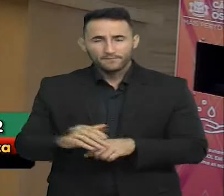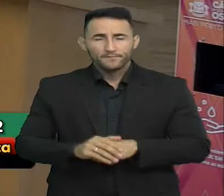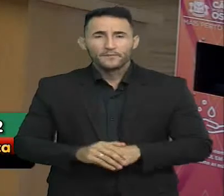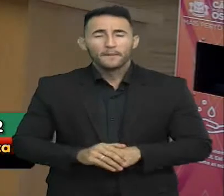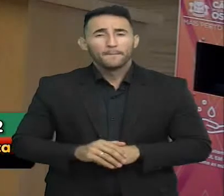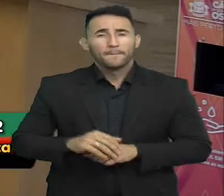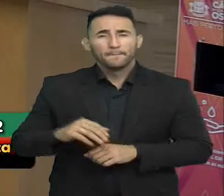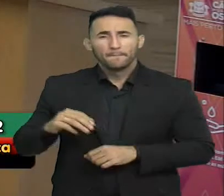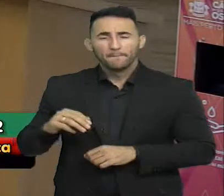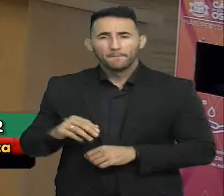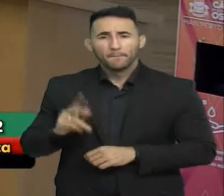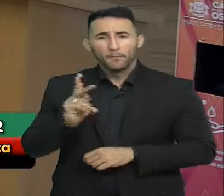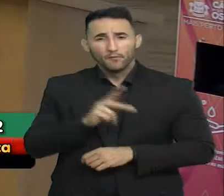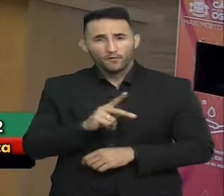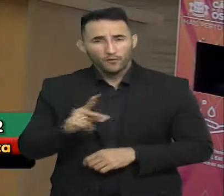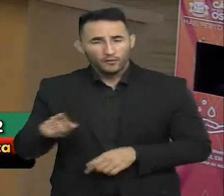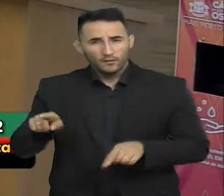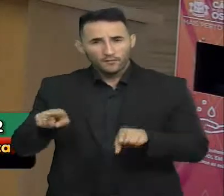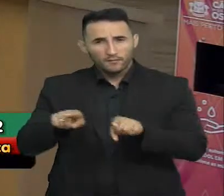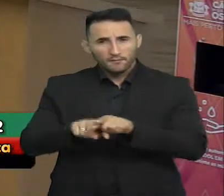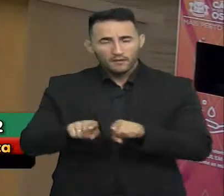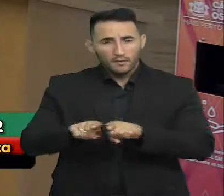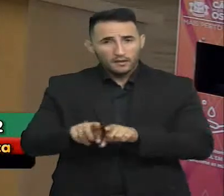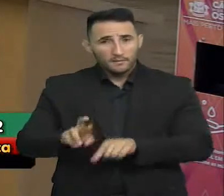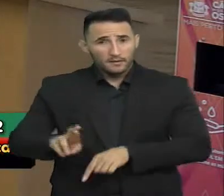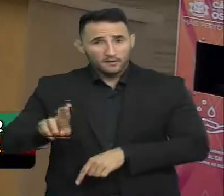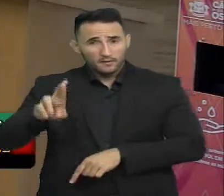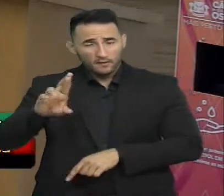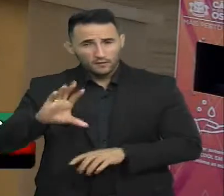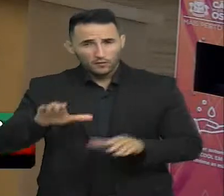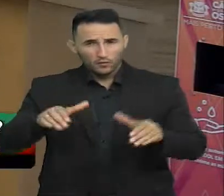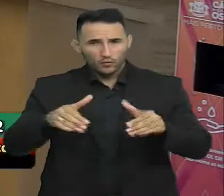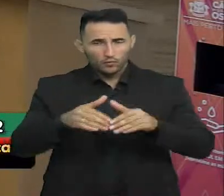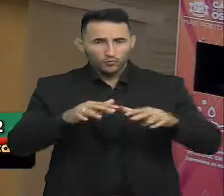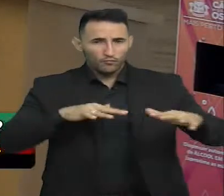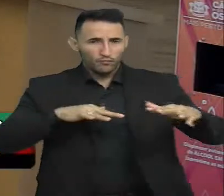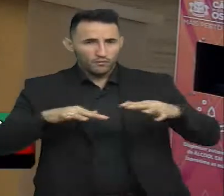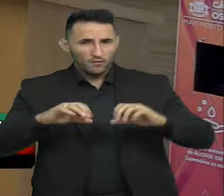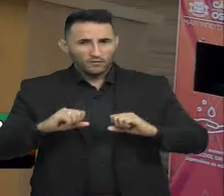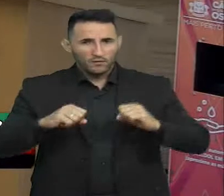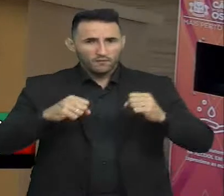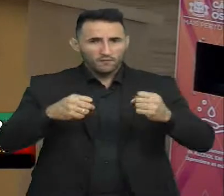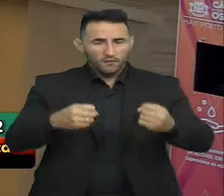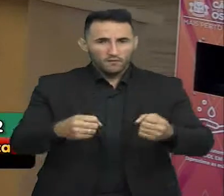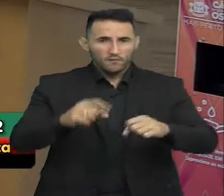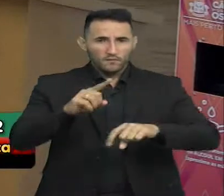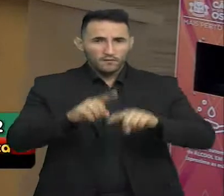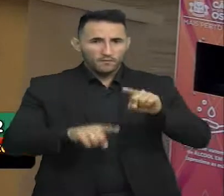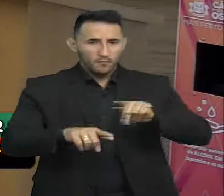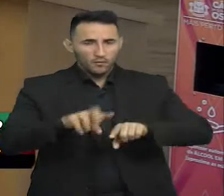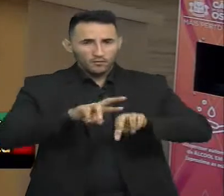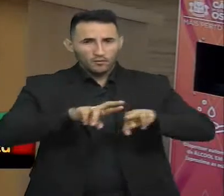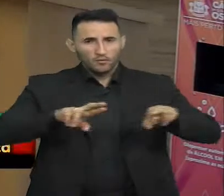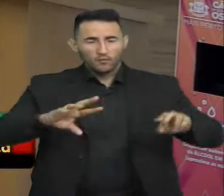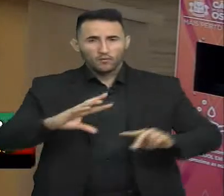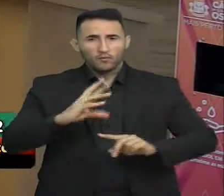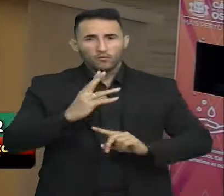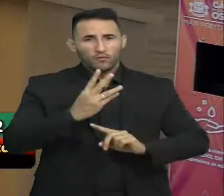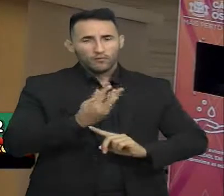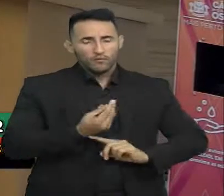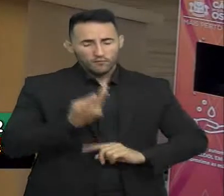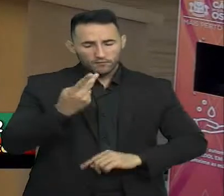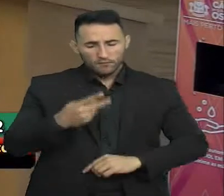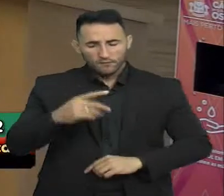Mazefa Varão, que é professora, representando o MODEPAC, o Movimento de Defesa do Patrimônio Histórico, Artístico e Cultural de Osasco, e